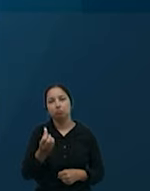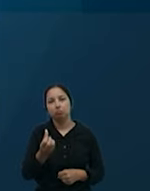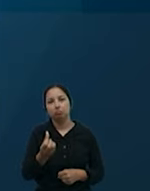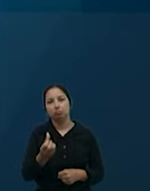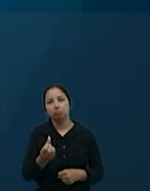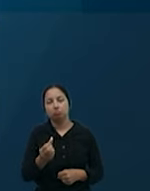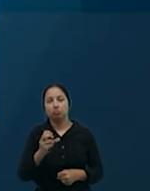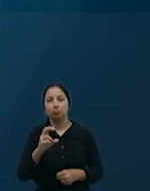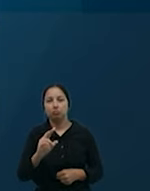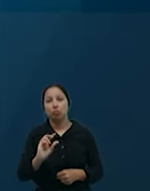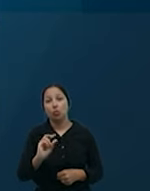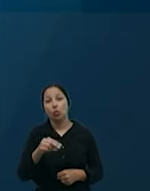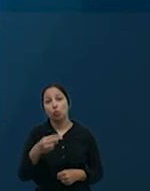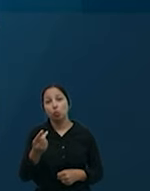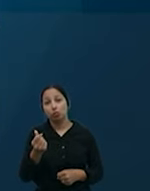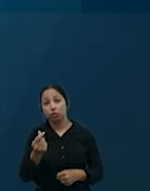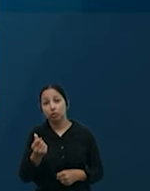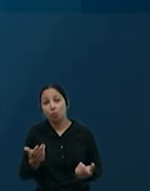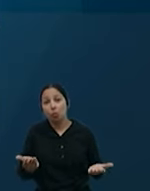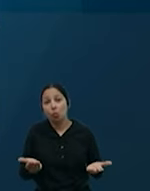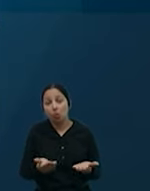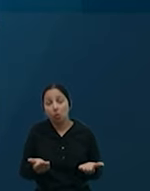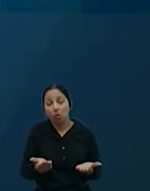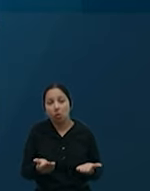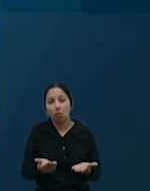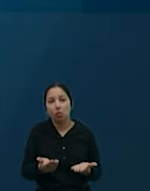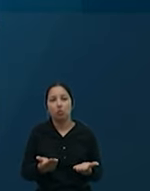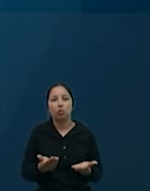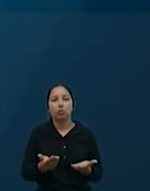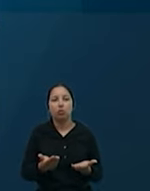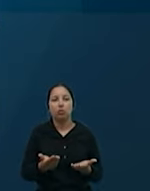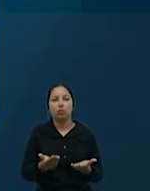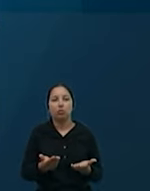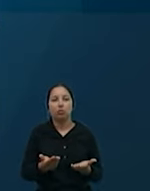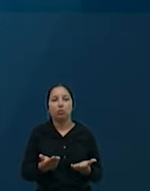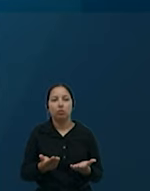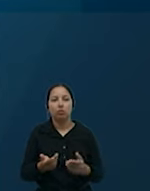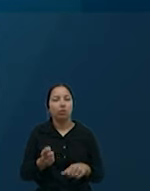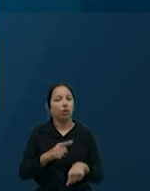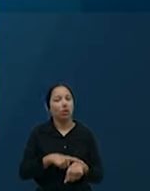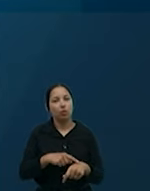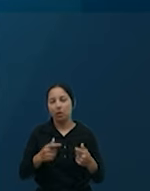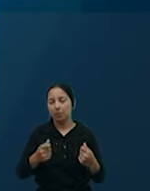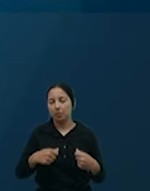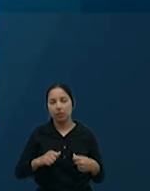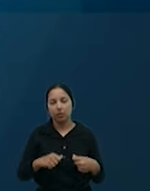atual, automaticamente, necessariamente, ele já está...